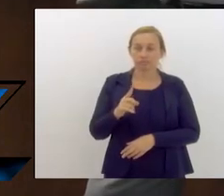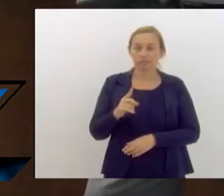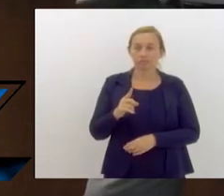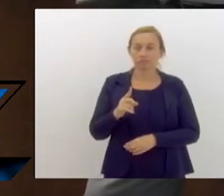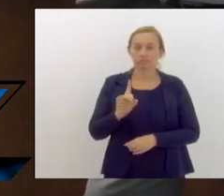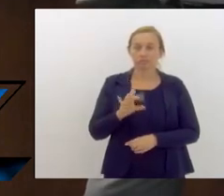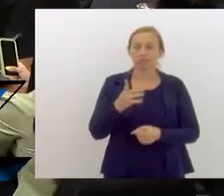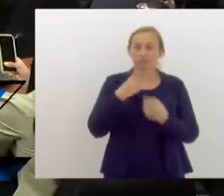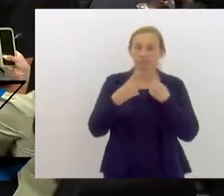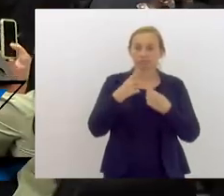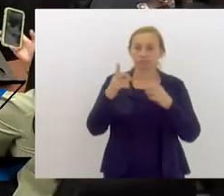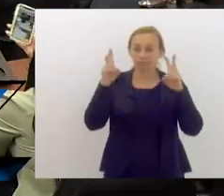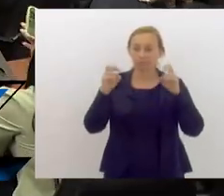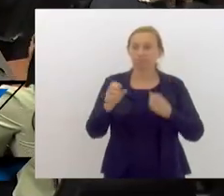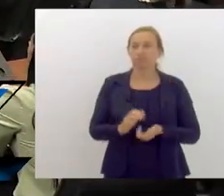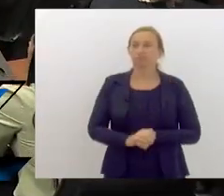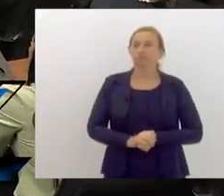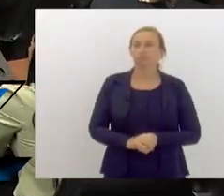a matéria só isso